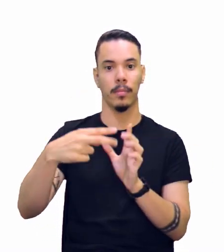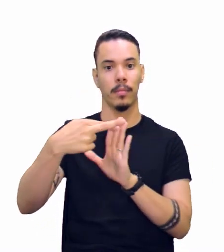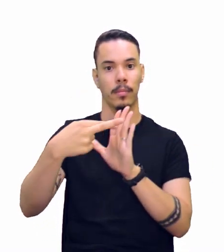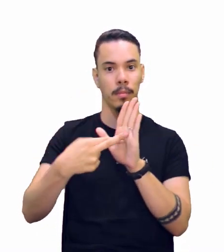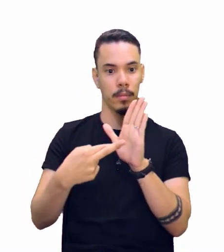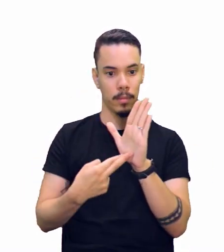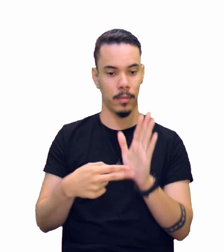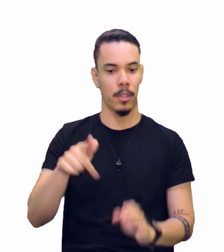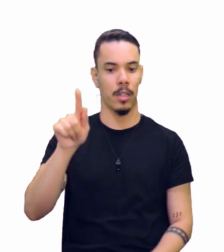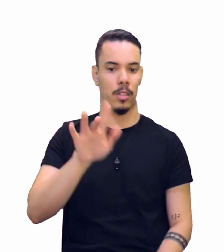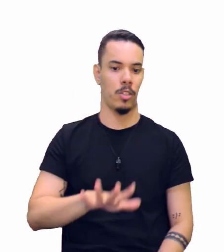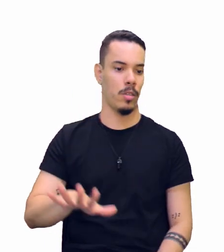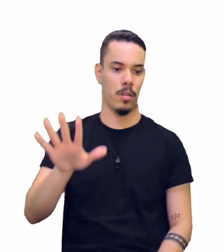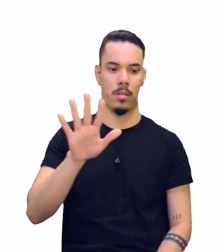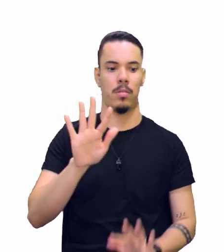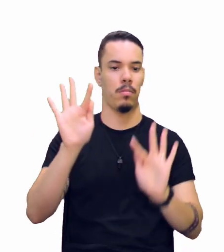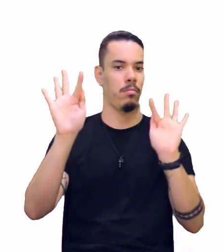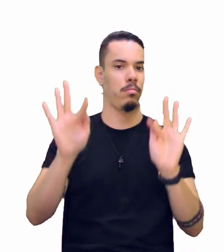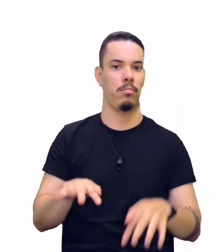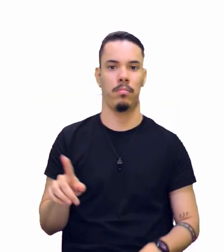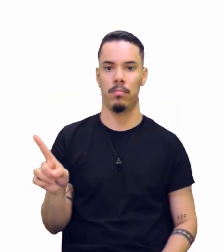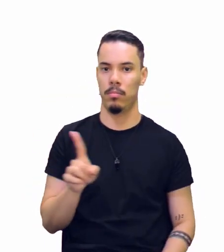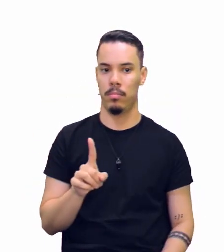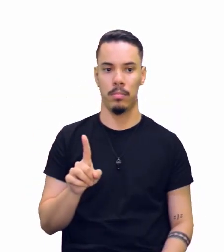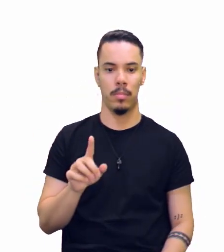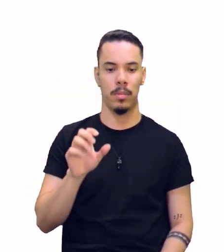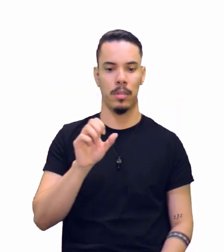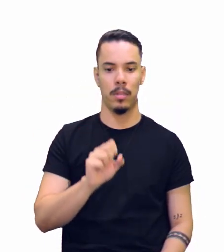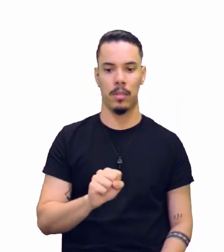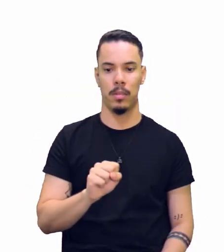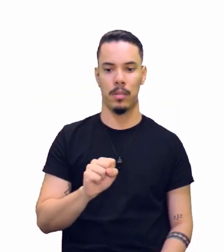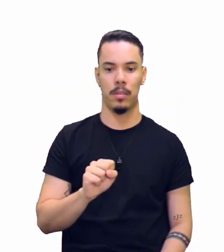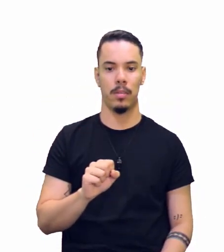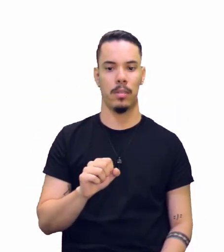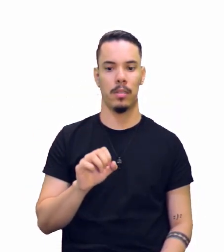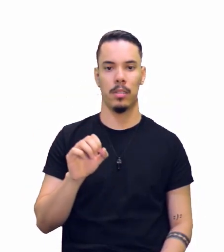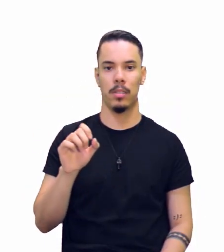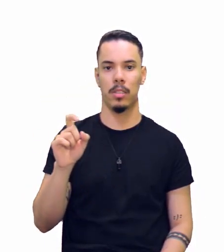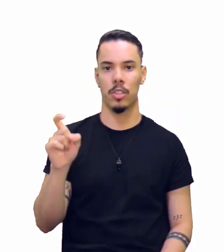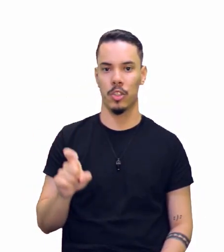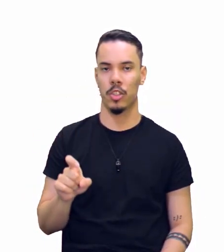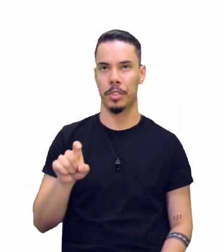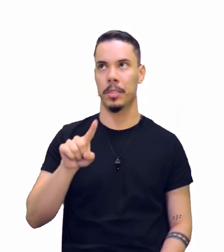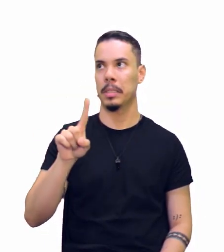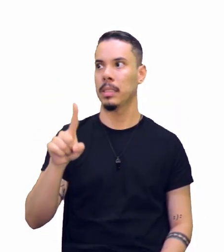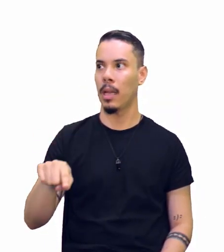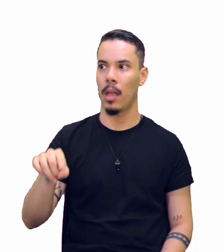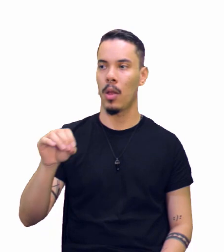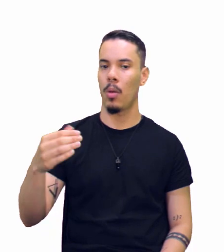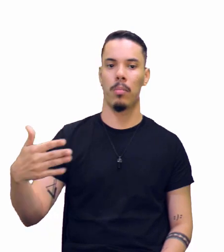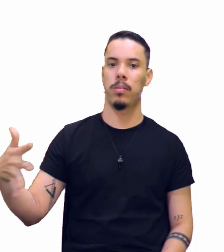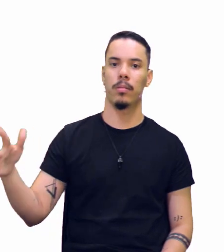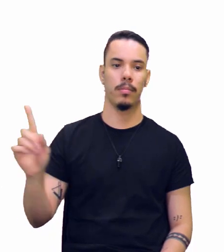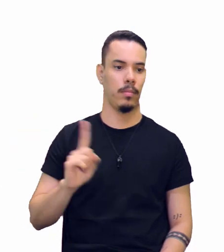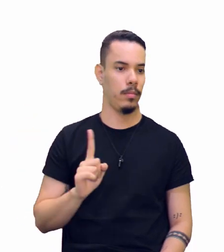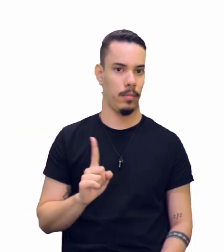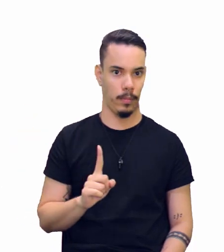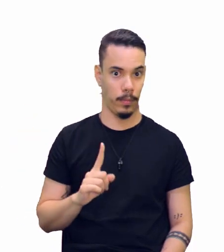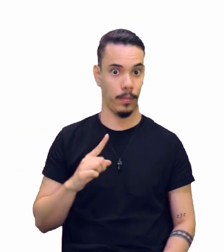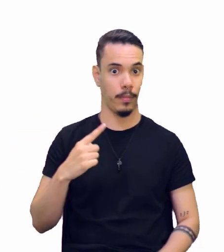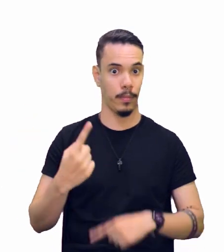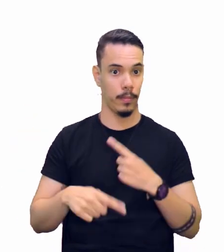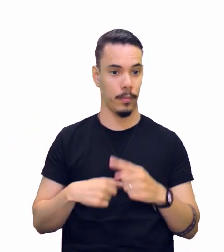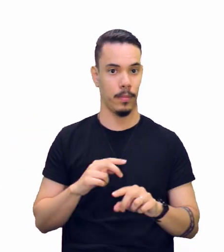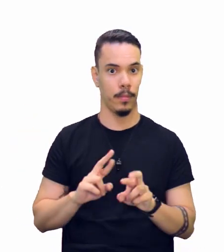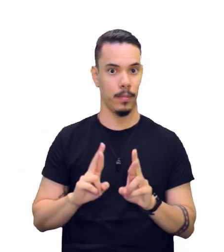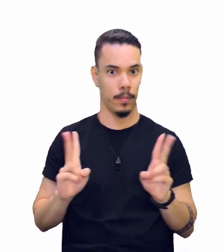geral, ele não termina com S, SH, CH, X, Z, O, ele não termina com Y precedido